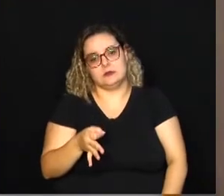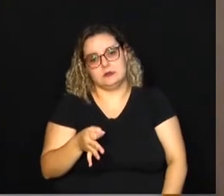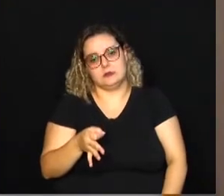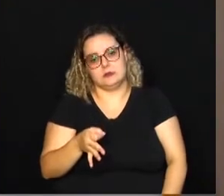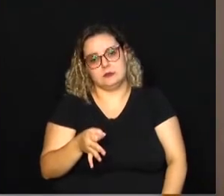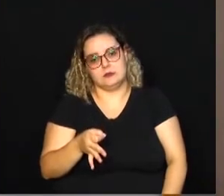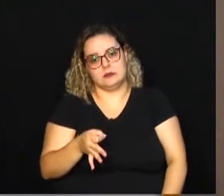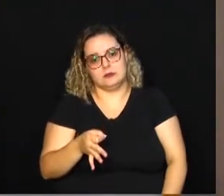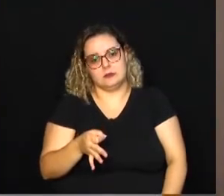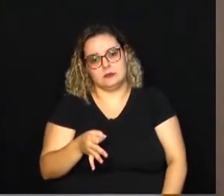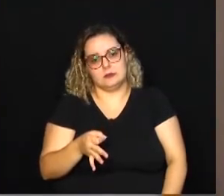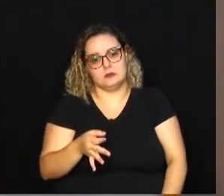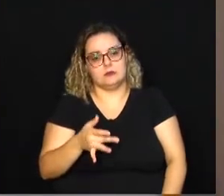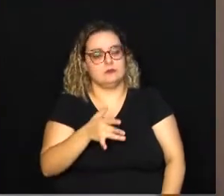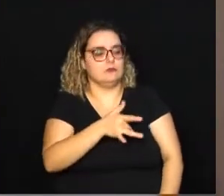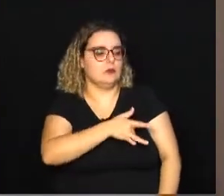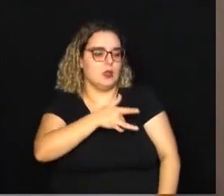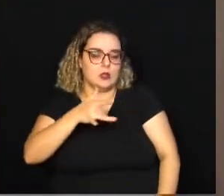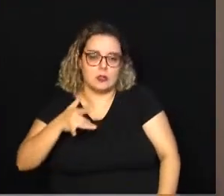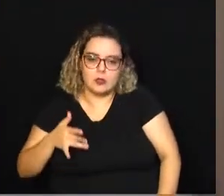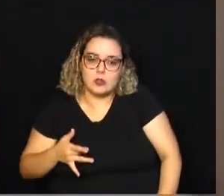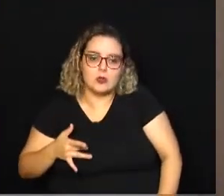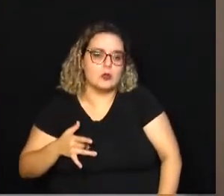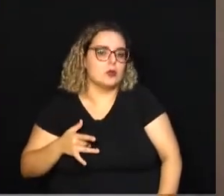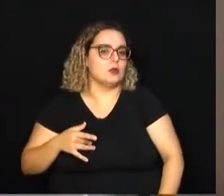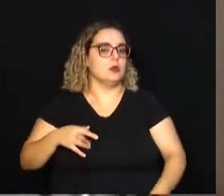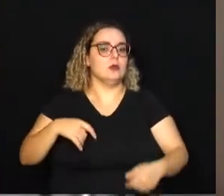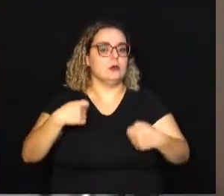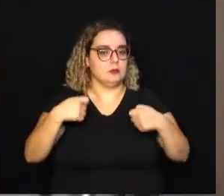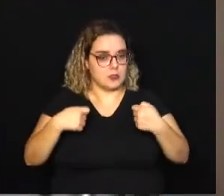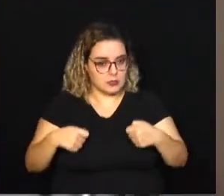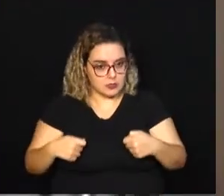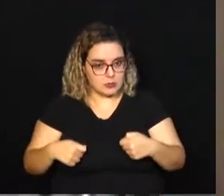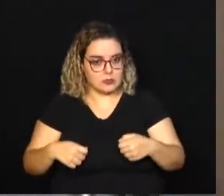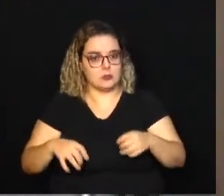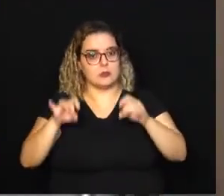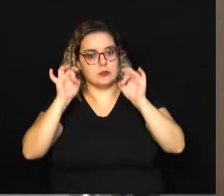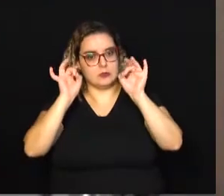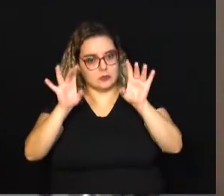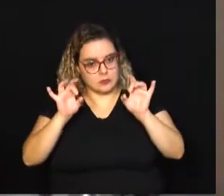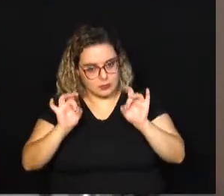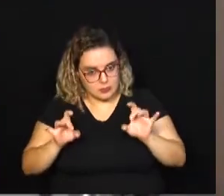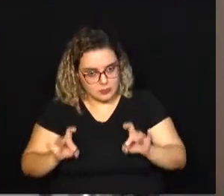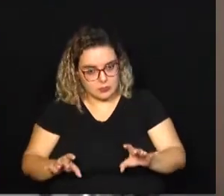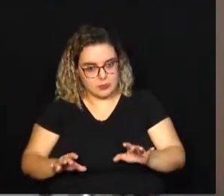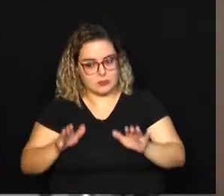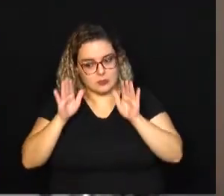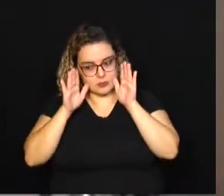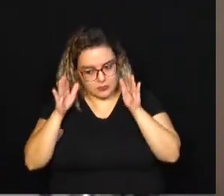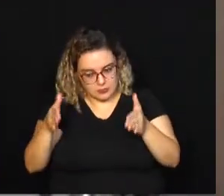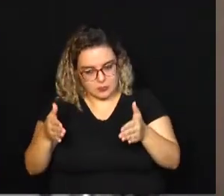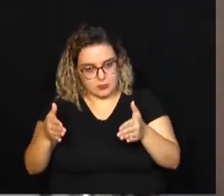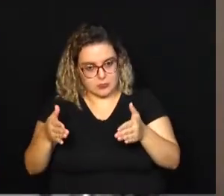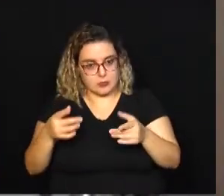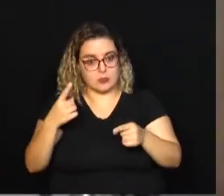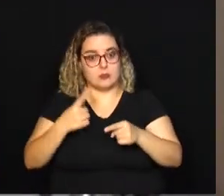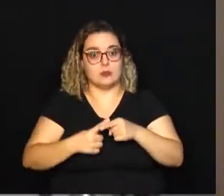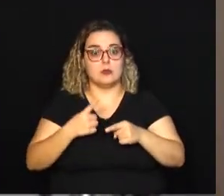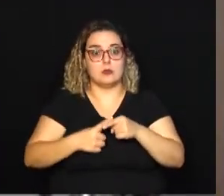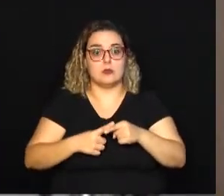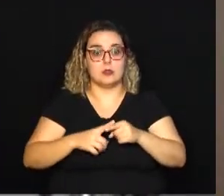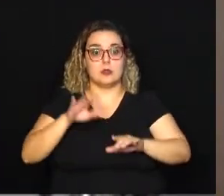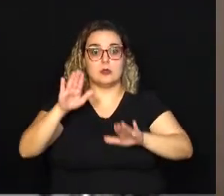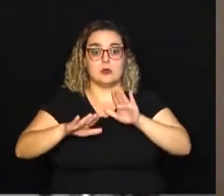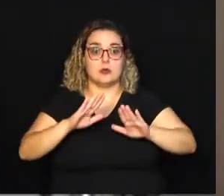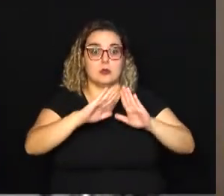pelos serviços de saúde, clínicos que existem, específicos para os casos. Porque muitas vezes a escola